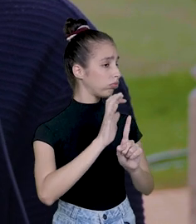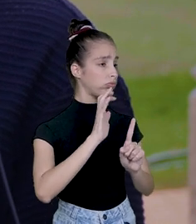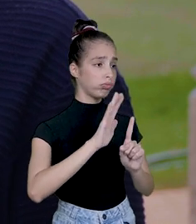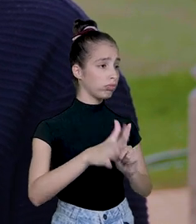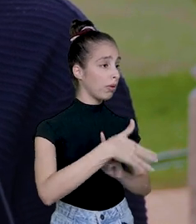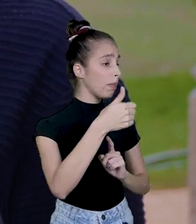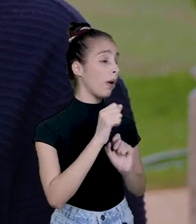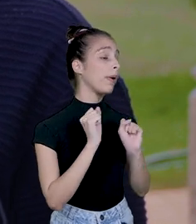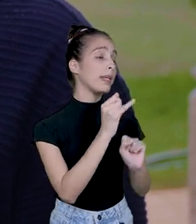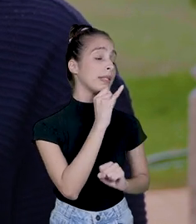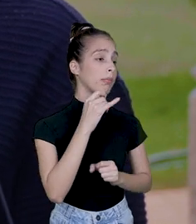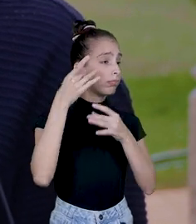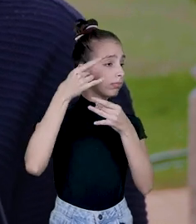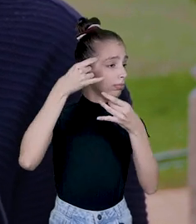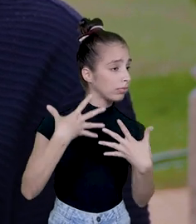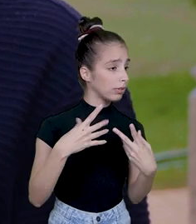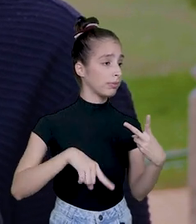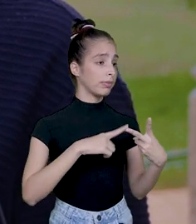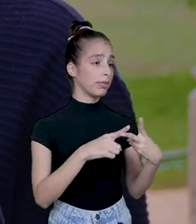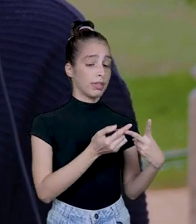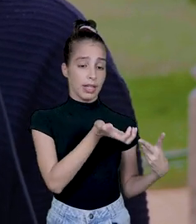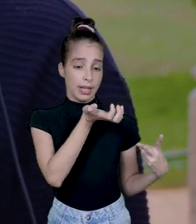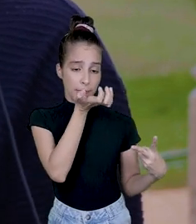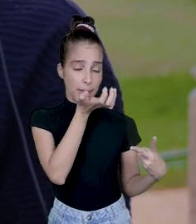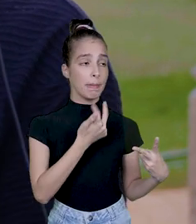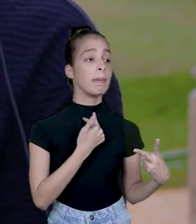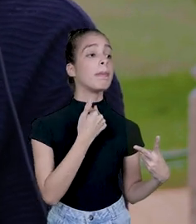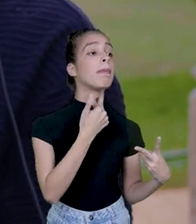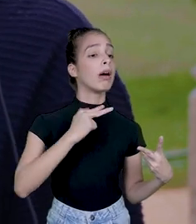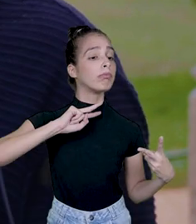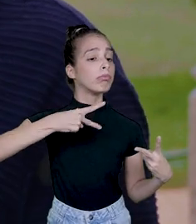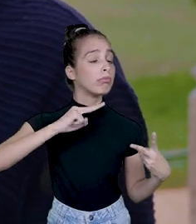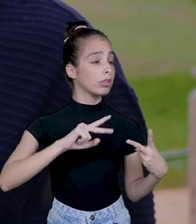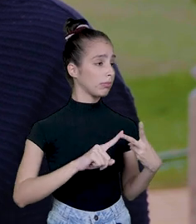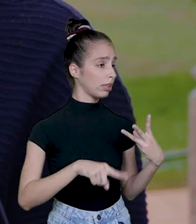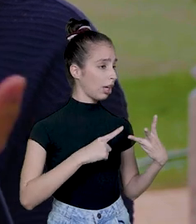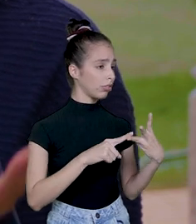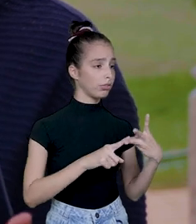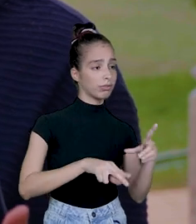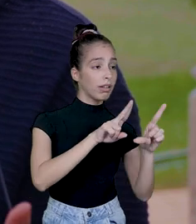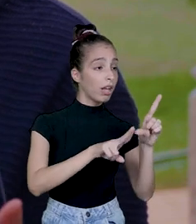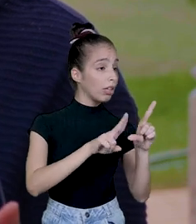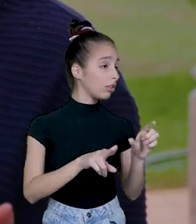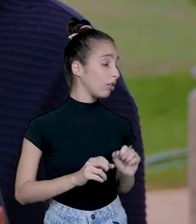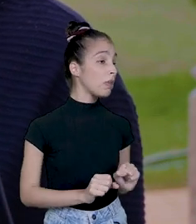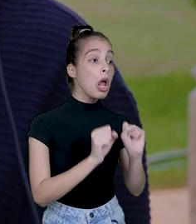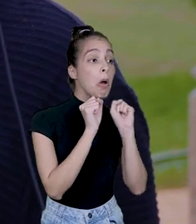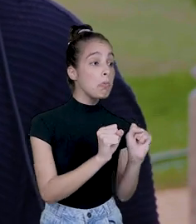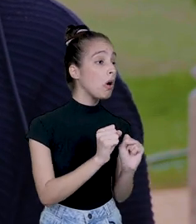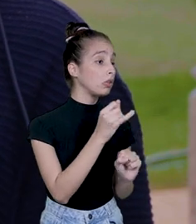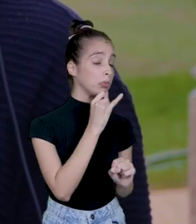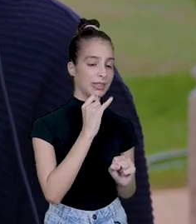você consegue fazer um livro com chat PT sem digitar uma assim enfim se você digitar nenhuma palavra do livro só pedir para ele digitar para